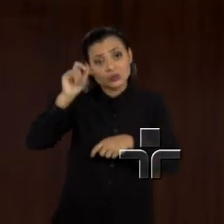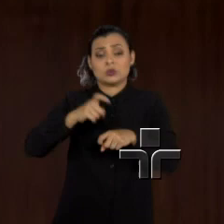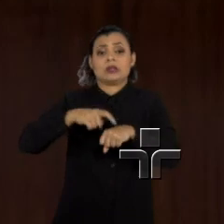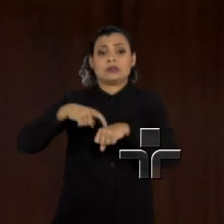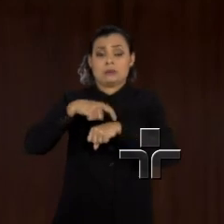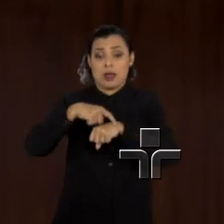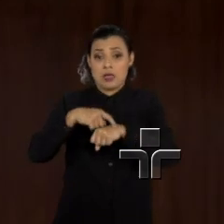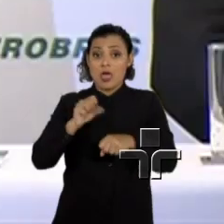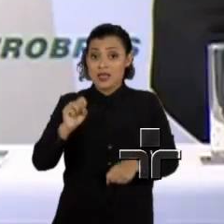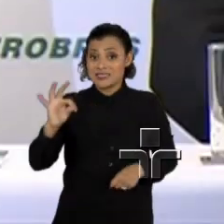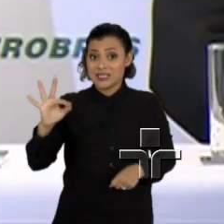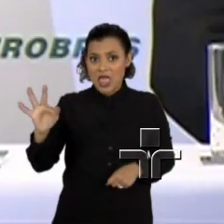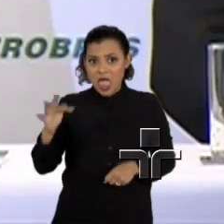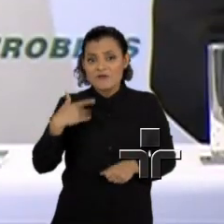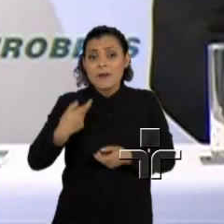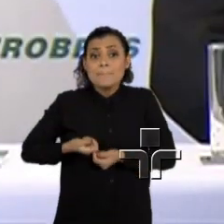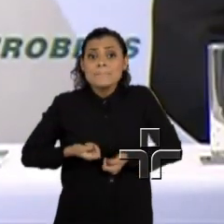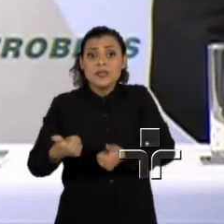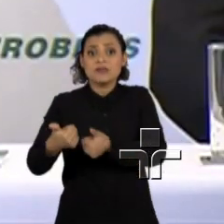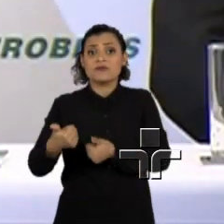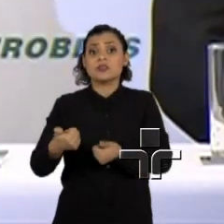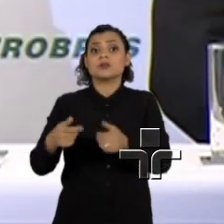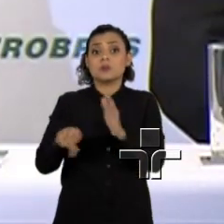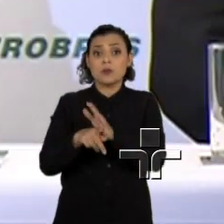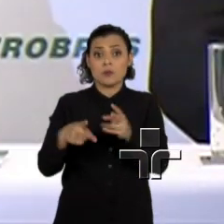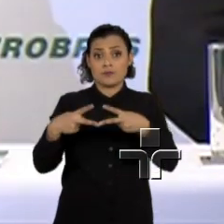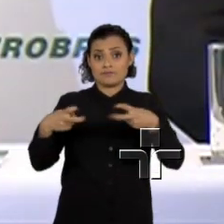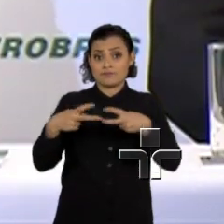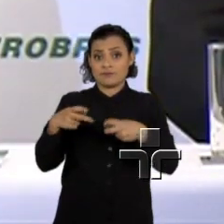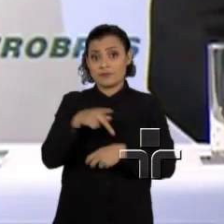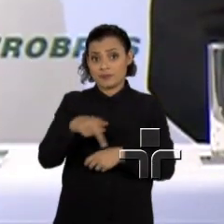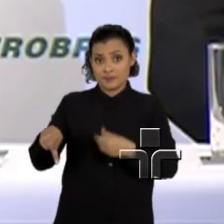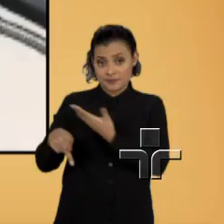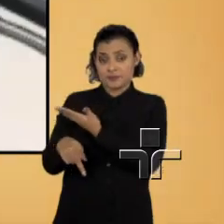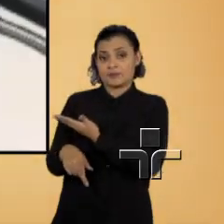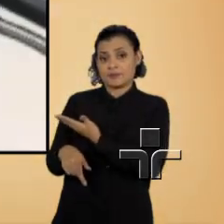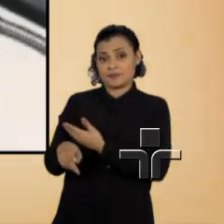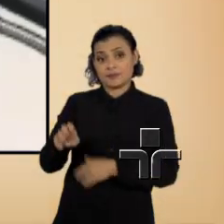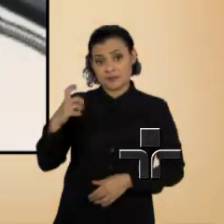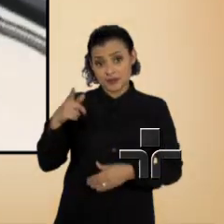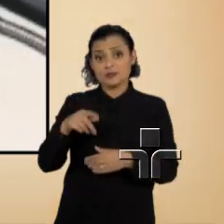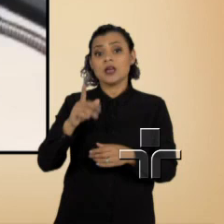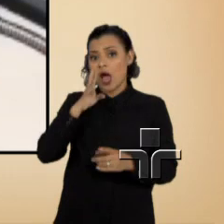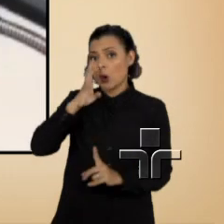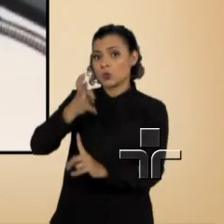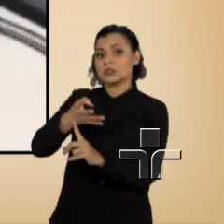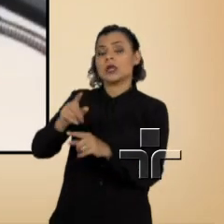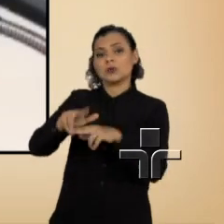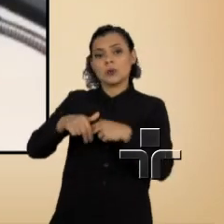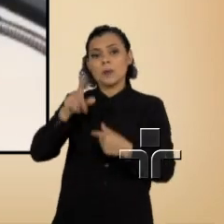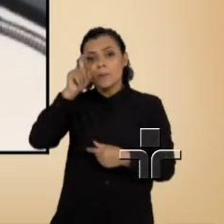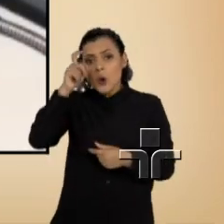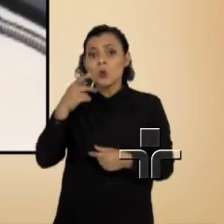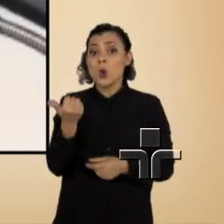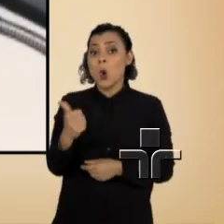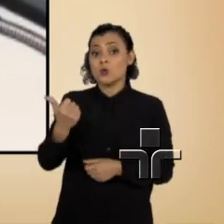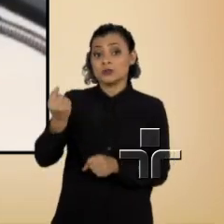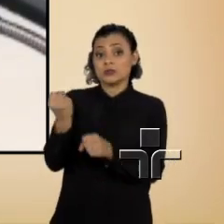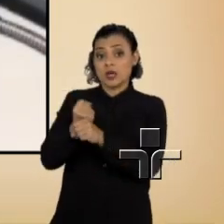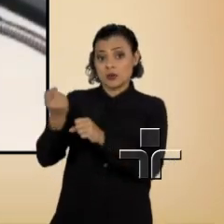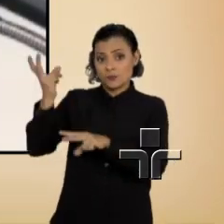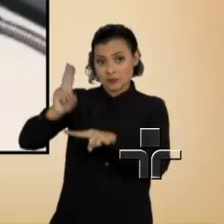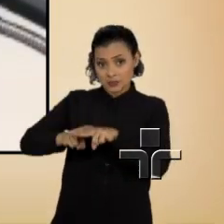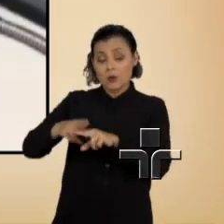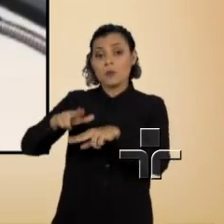do STF beneficia o ex-presidente da Petrobras, Aldemir Bendini, condenado por Sérgio Moro a 11 anos de prisão